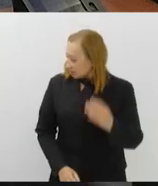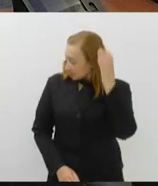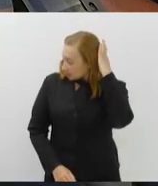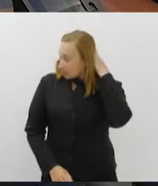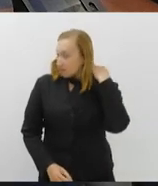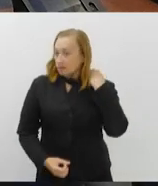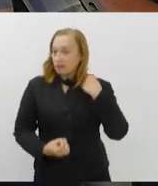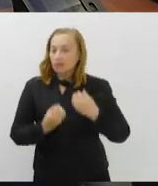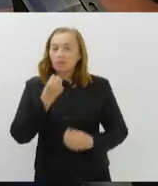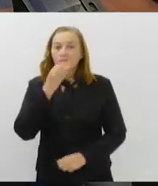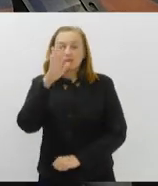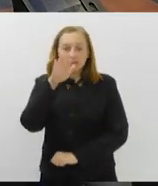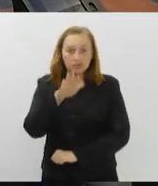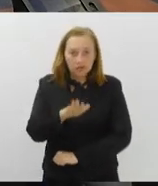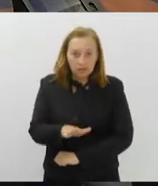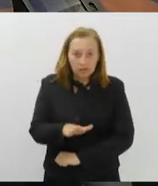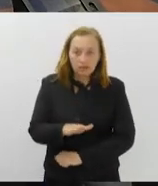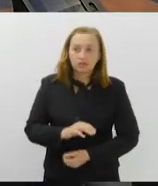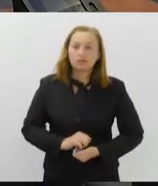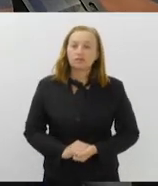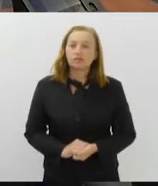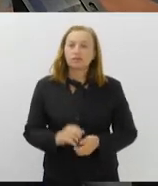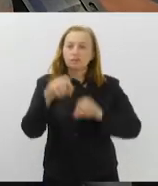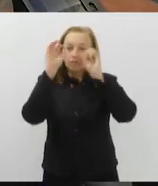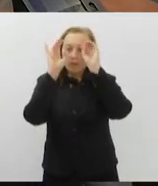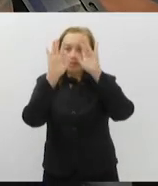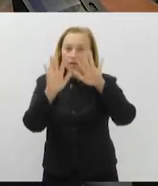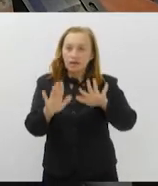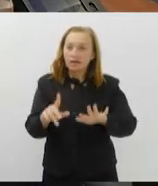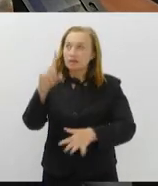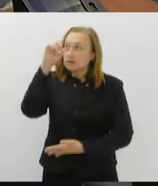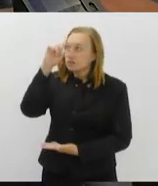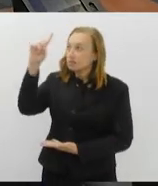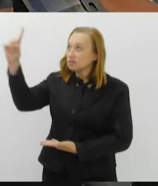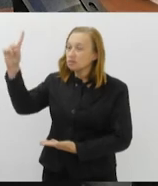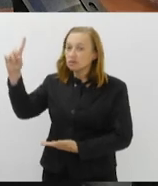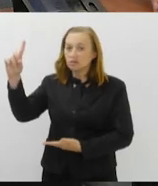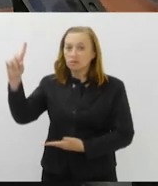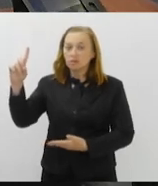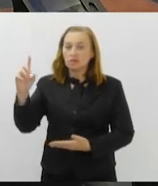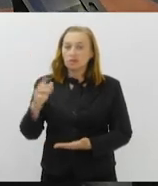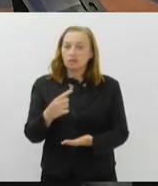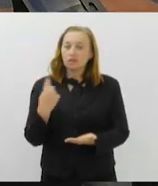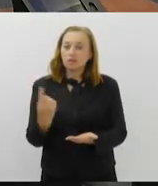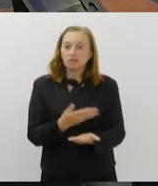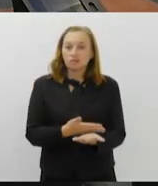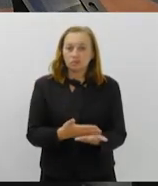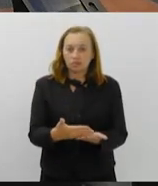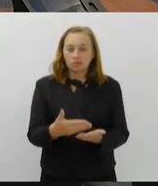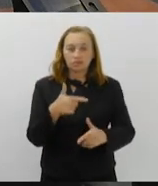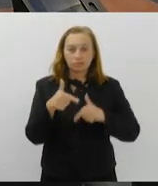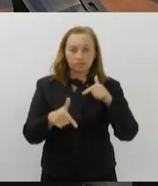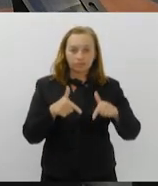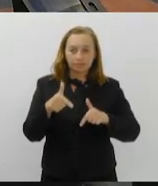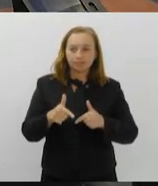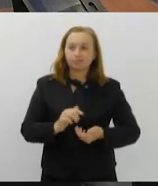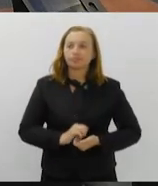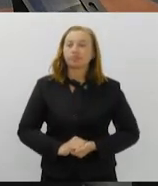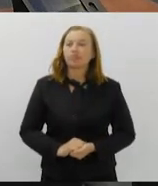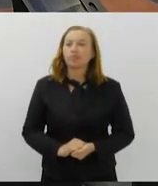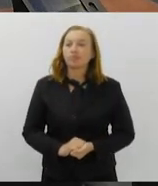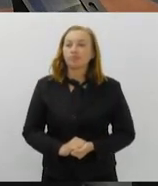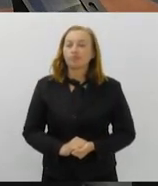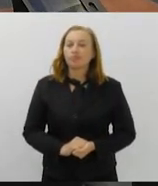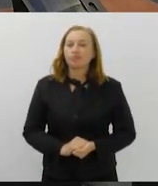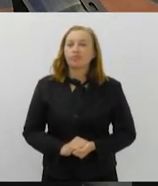Boa tarde havendo número legal e sob a proteção de Deus iniciamos os nossos trabalhos